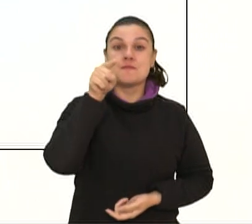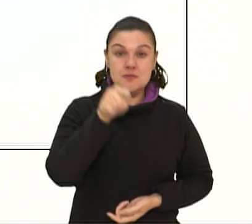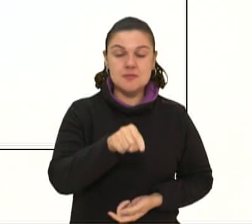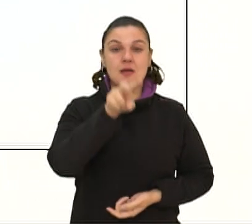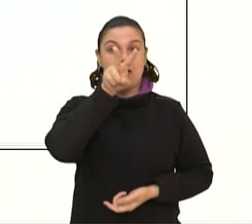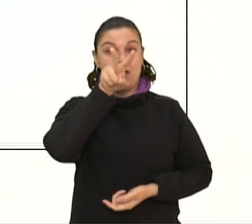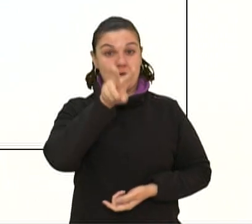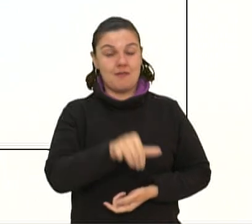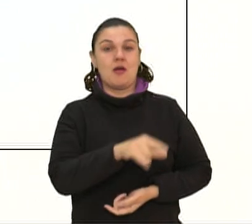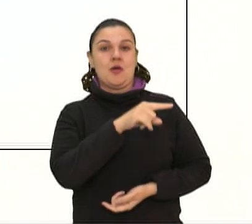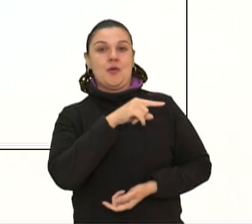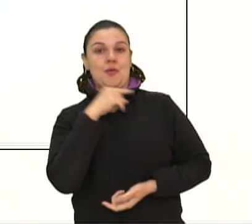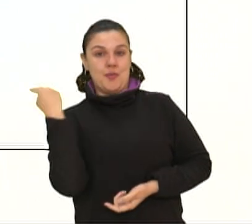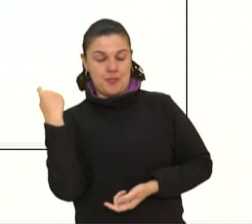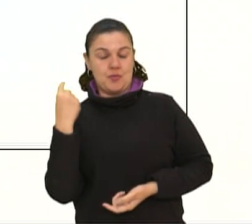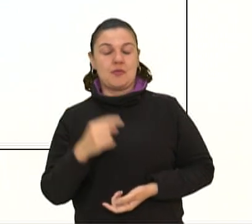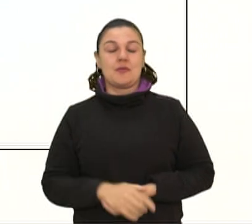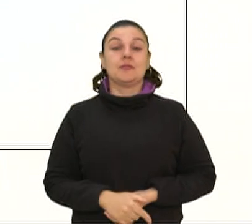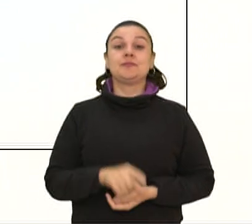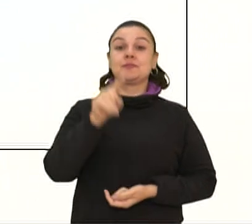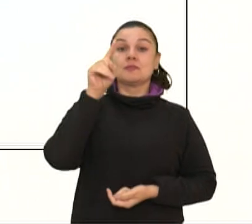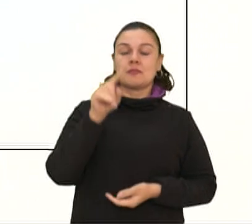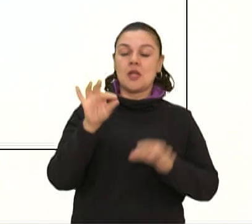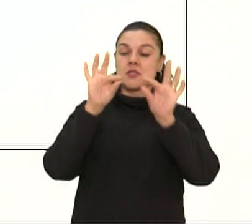da filosofia neoestoica.